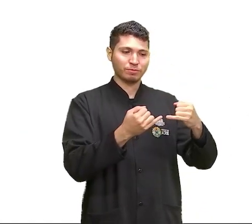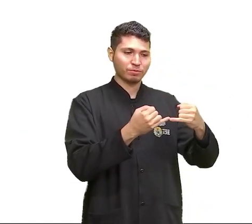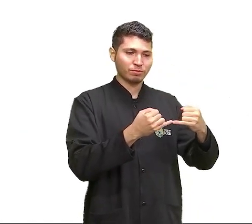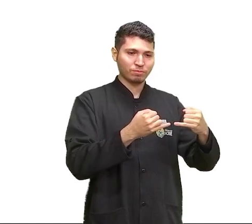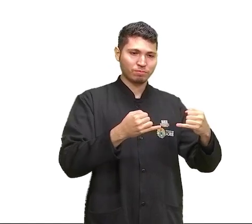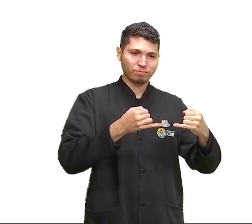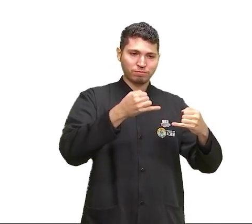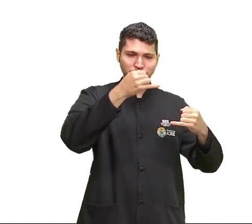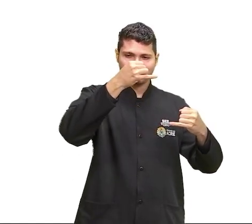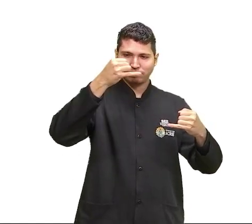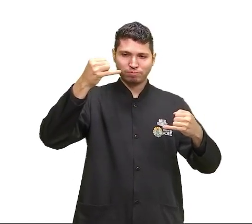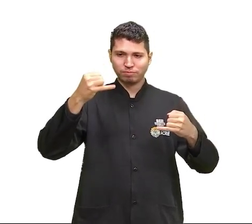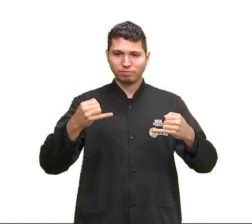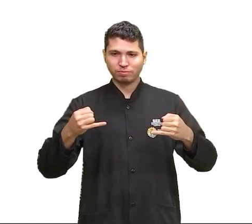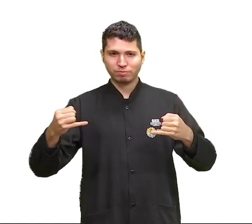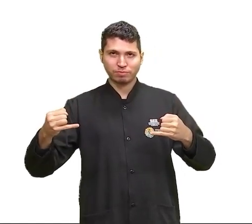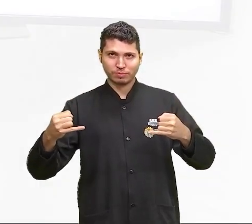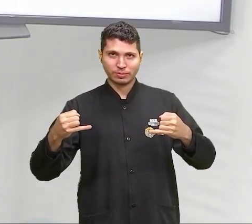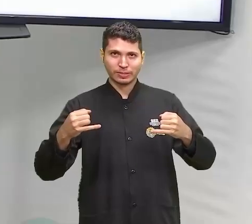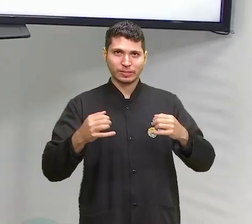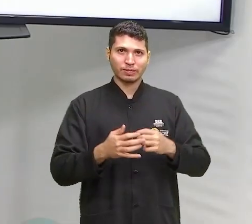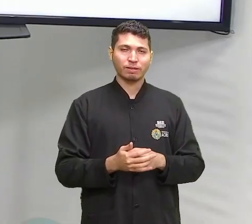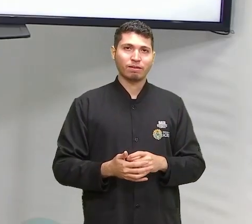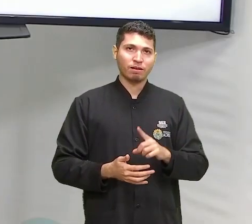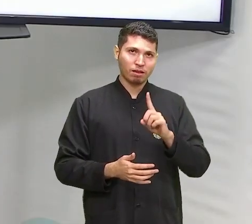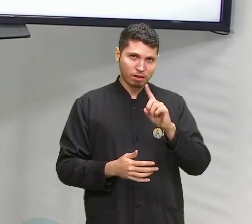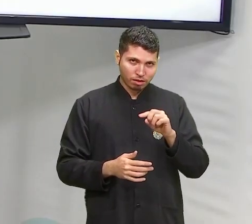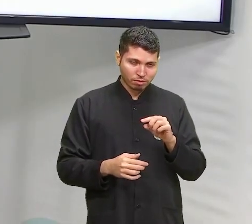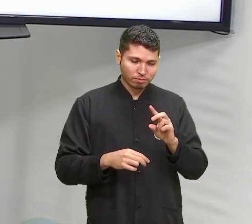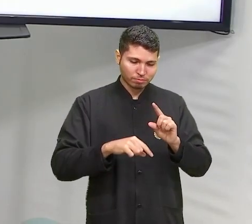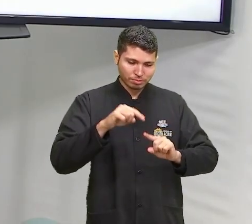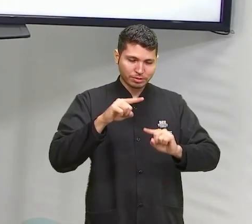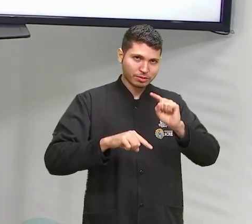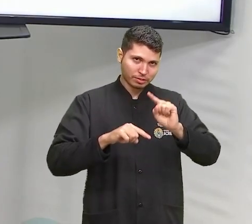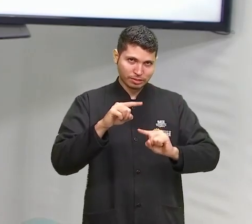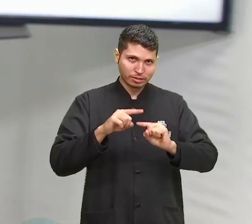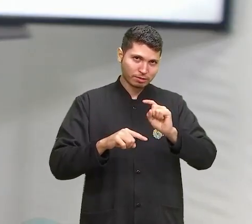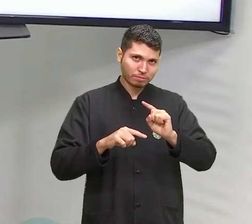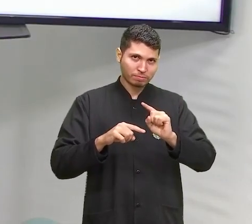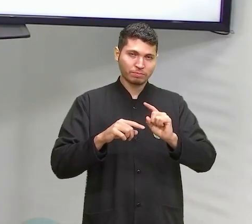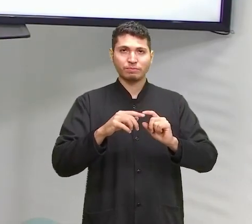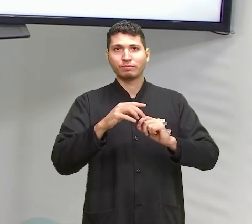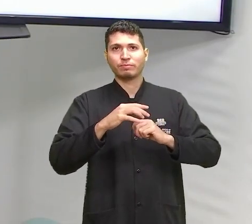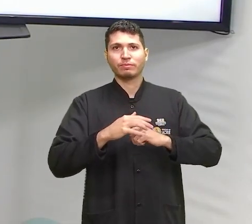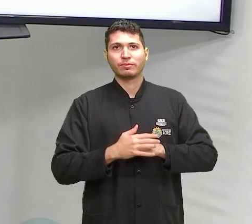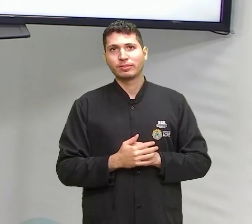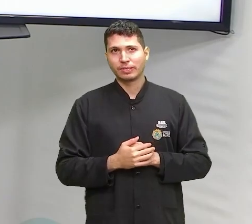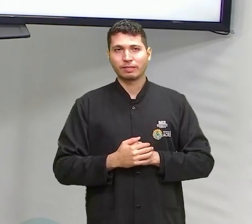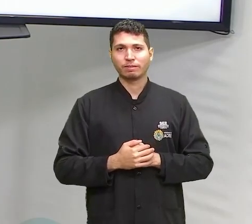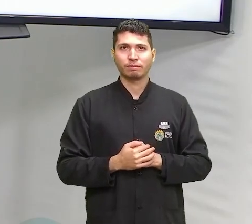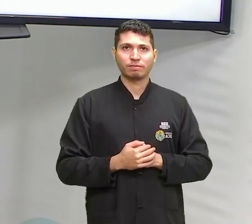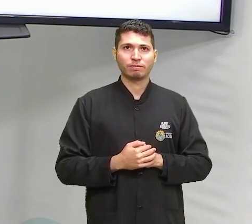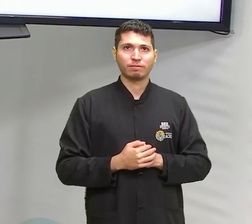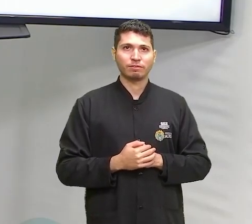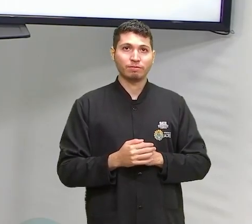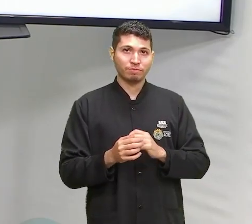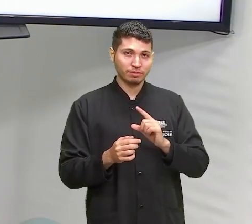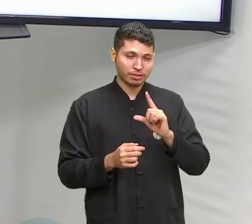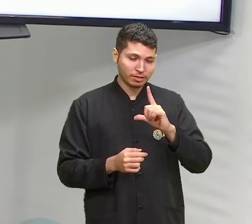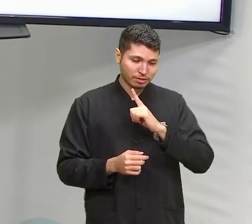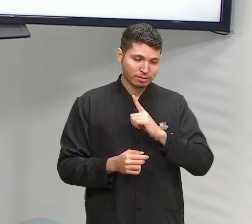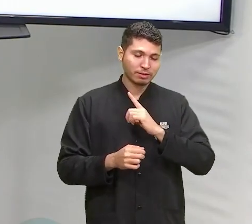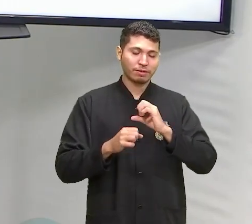é basicamente um elemento que vai causar uma certa